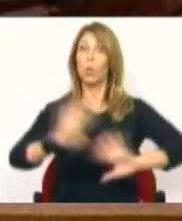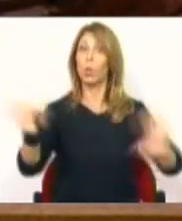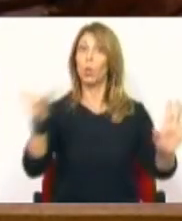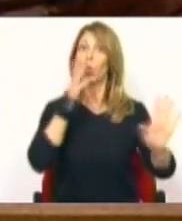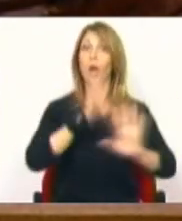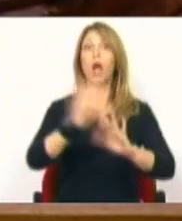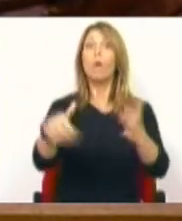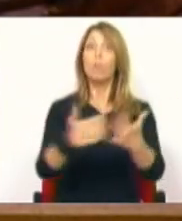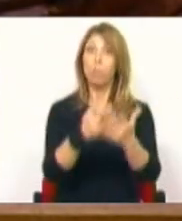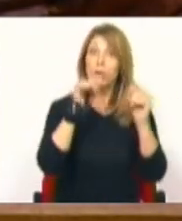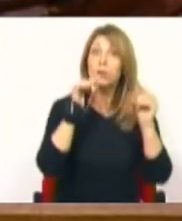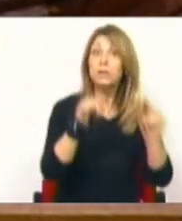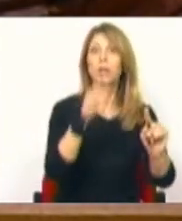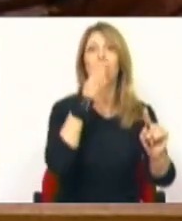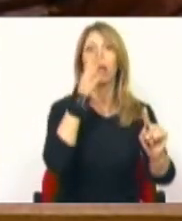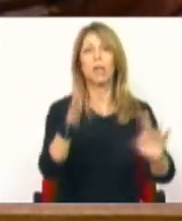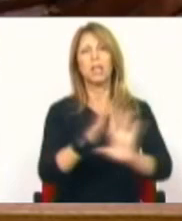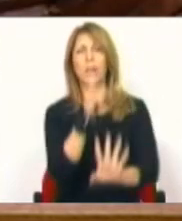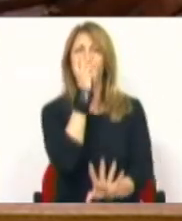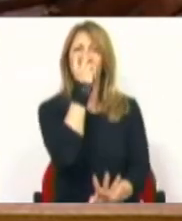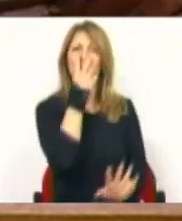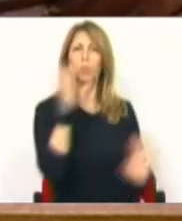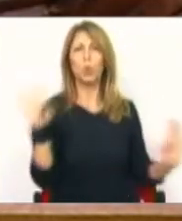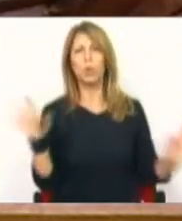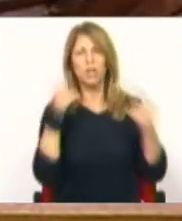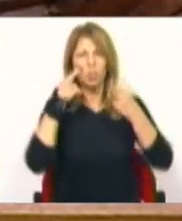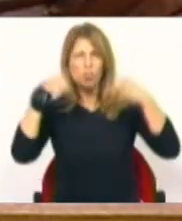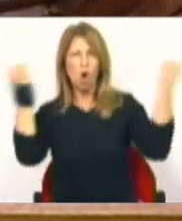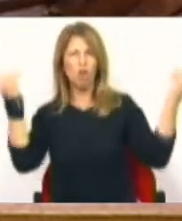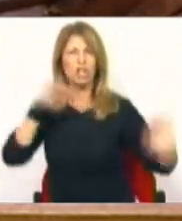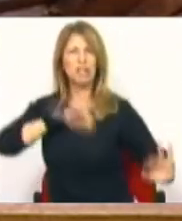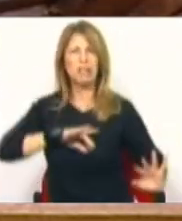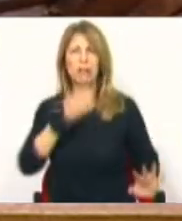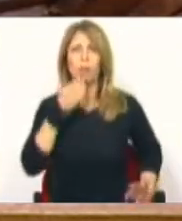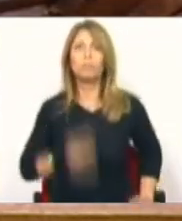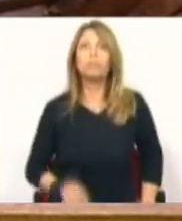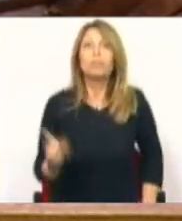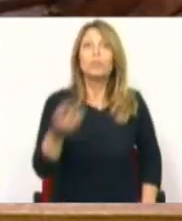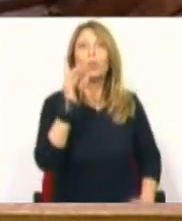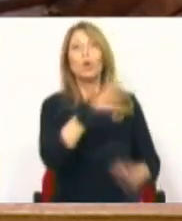deste tipo seria, e cito, bisbilhotice e um striptease salarial